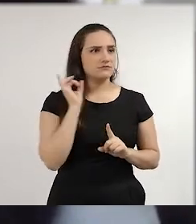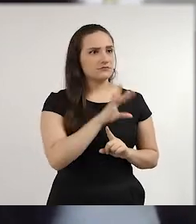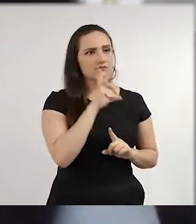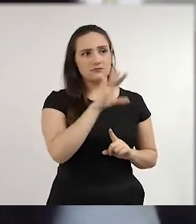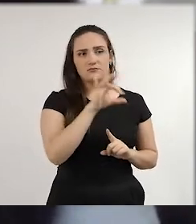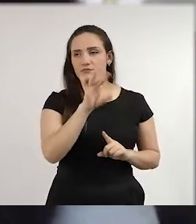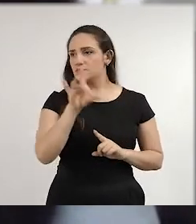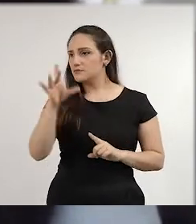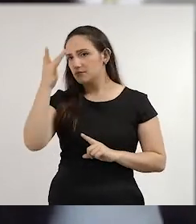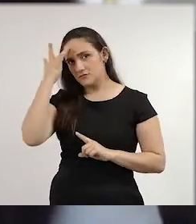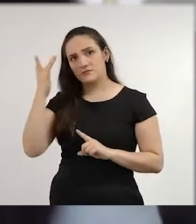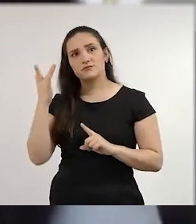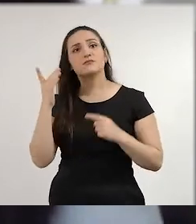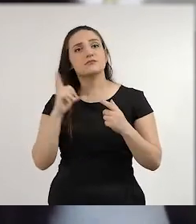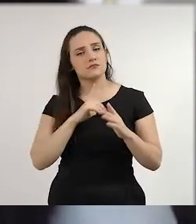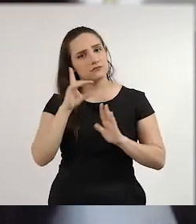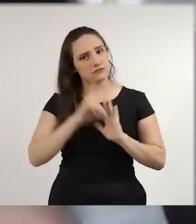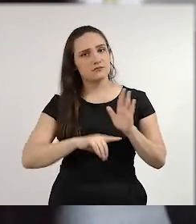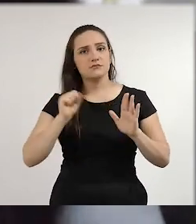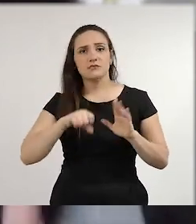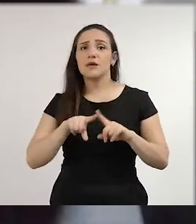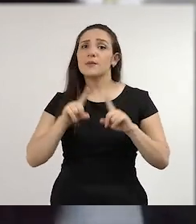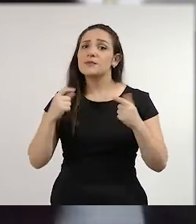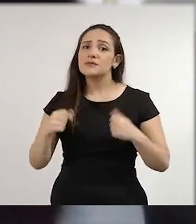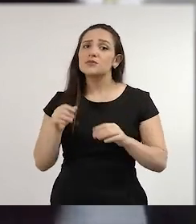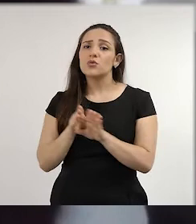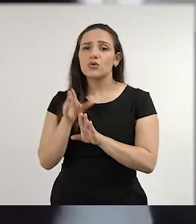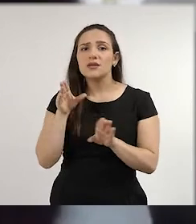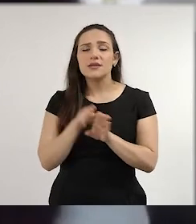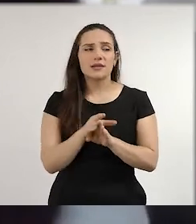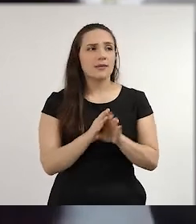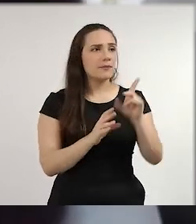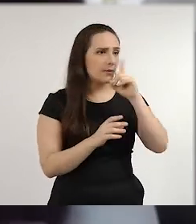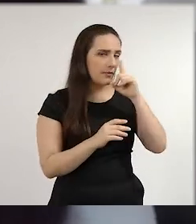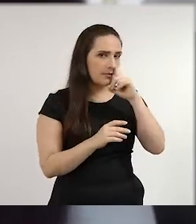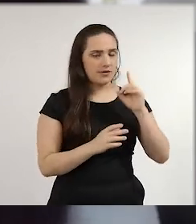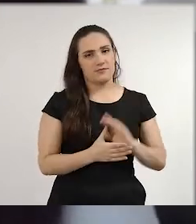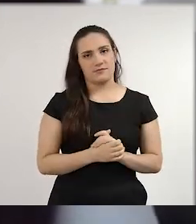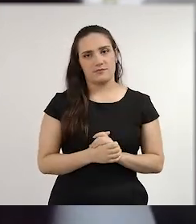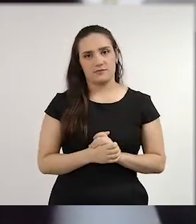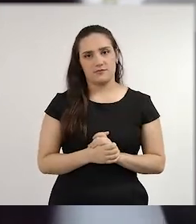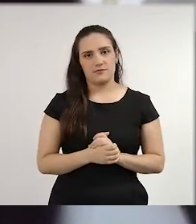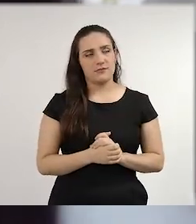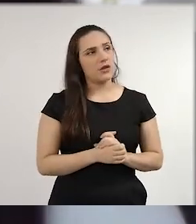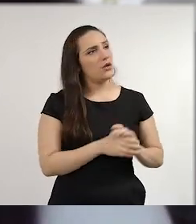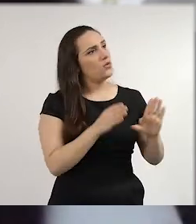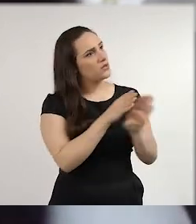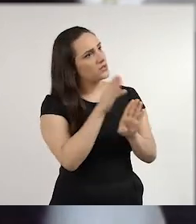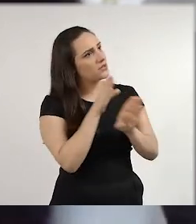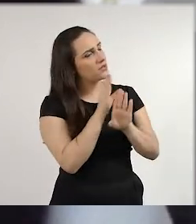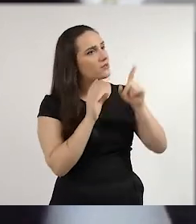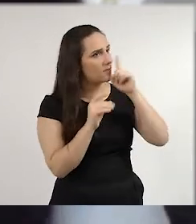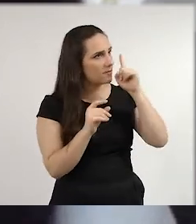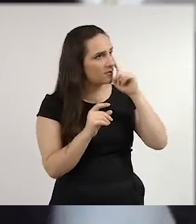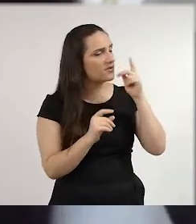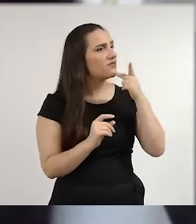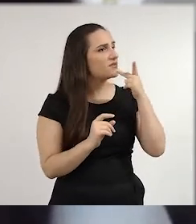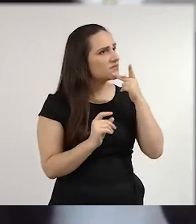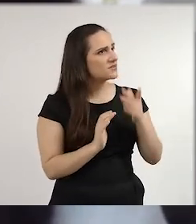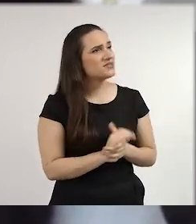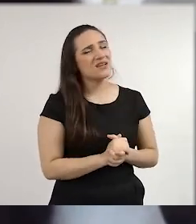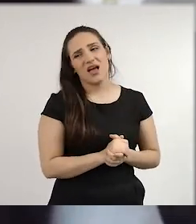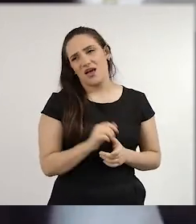sexuais reprodutivos, a gente tem que trabalhar a mãe, para que a mãe não pense, ela só vai ter relação com 30